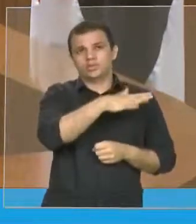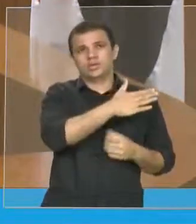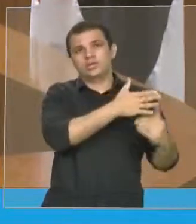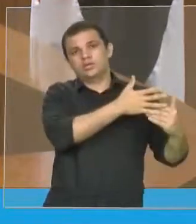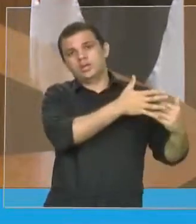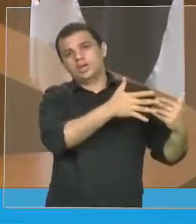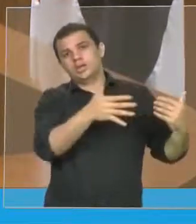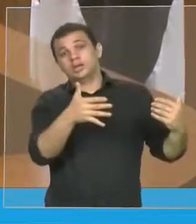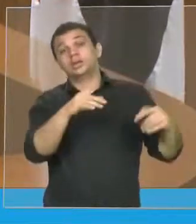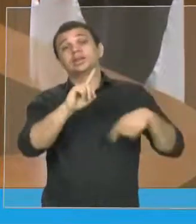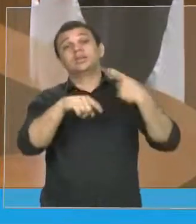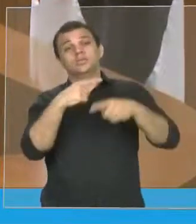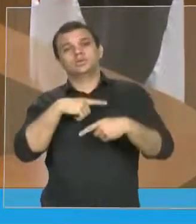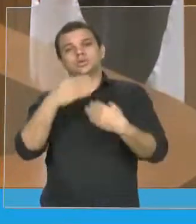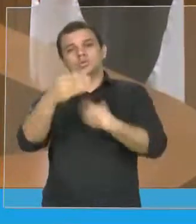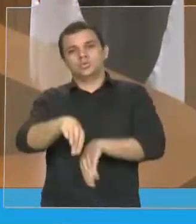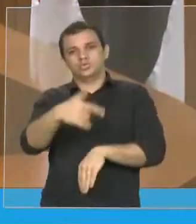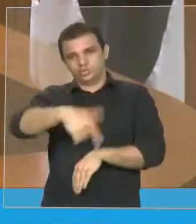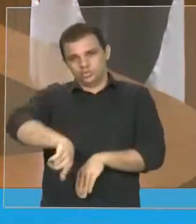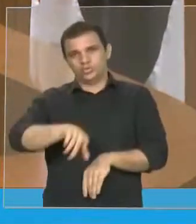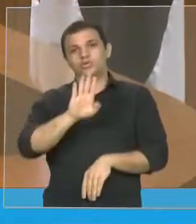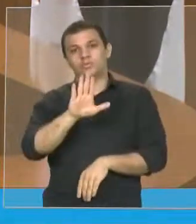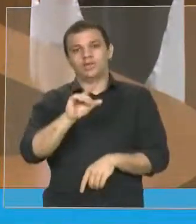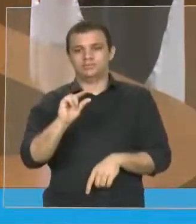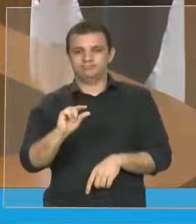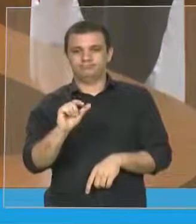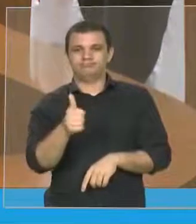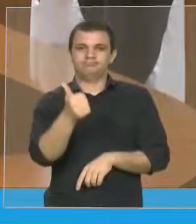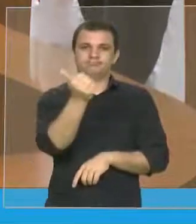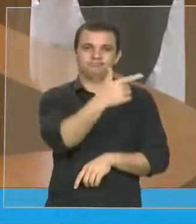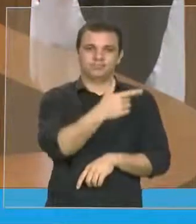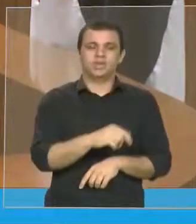que o primeiro, mas, mais do que isso,